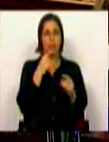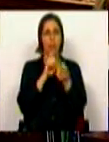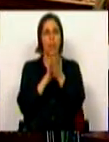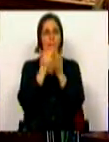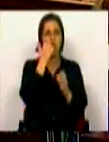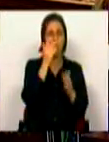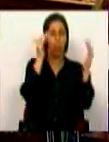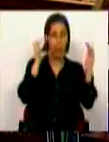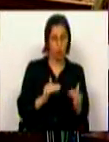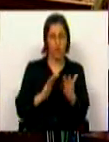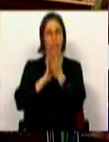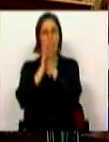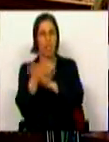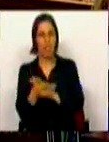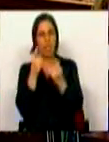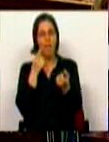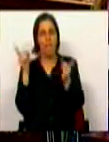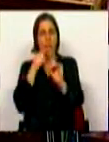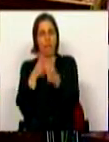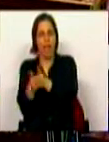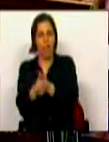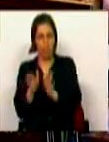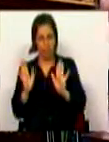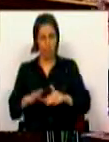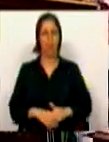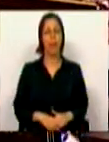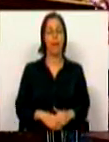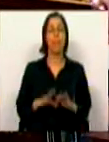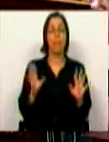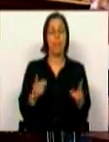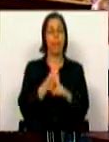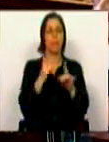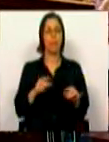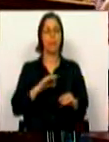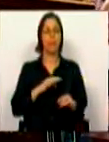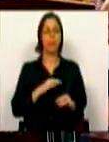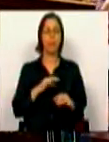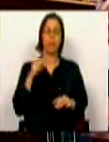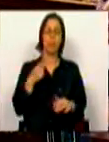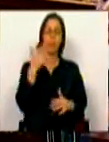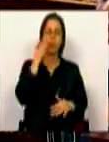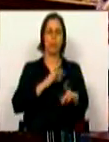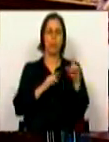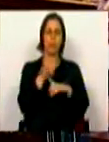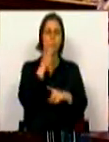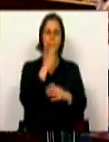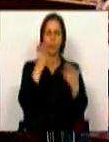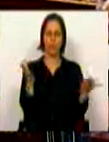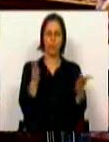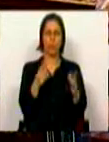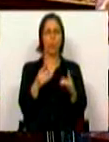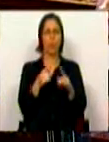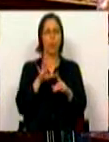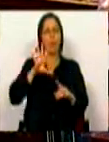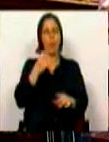reciclar e reutilizar. E por isso, Sr. Presidente, Srs. Deputados, o país